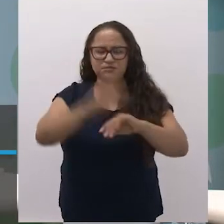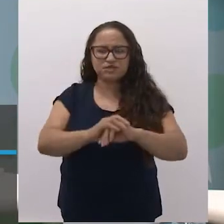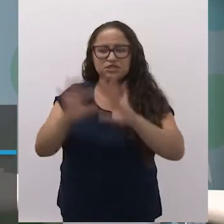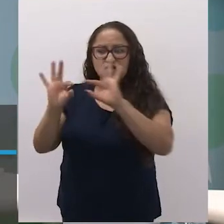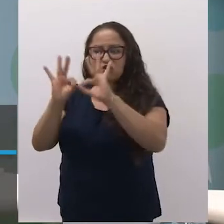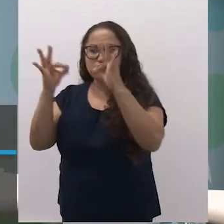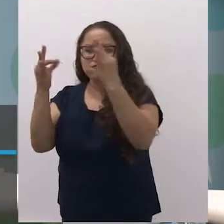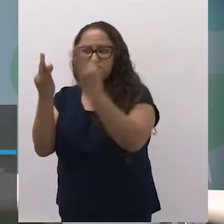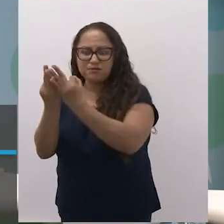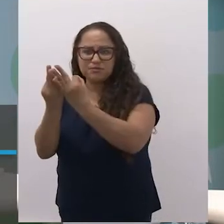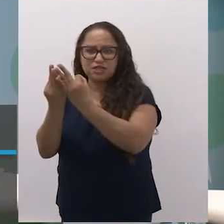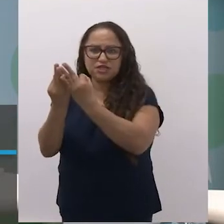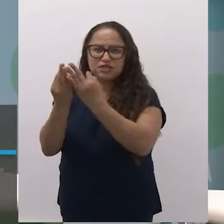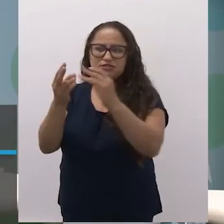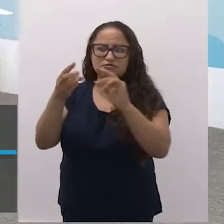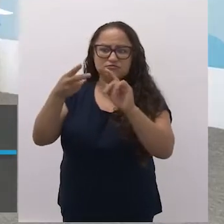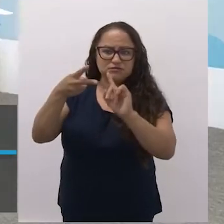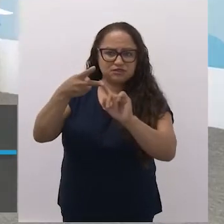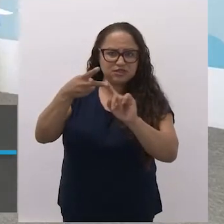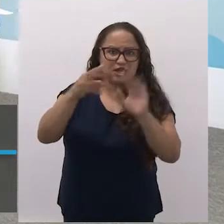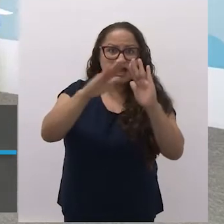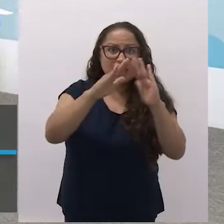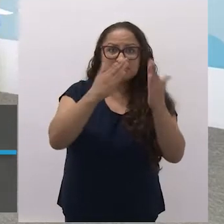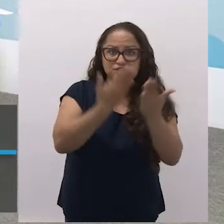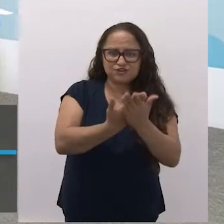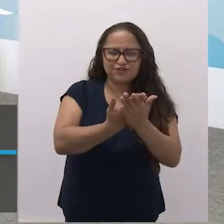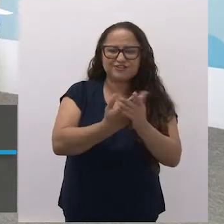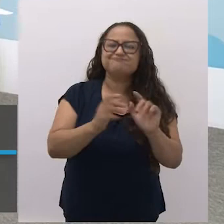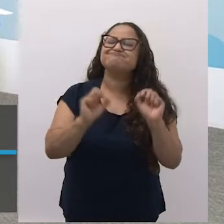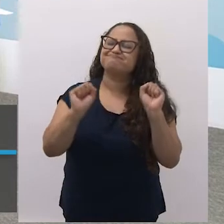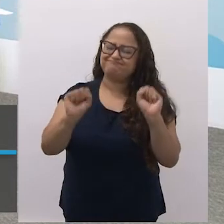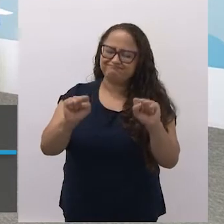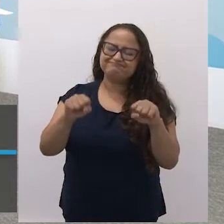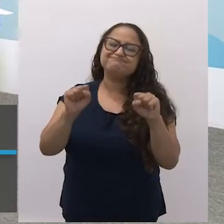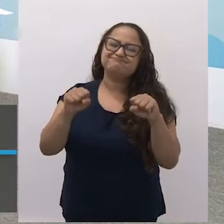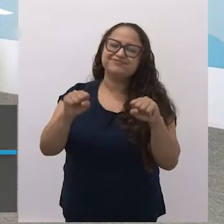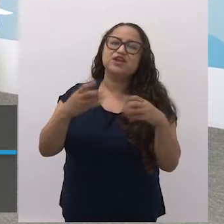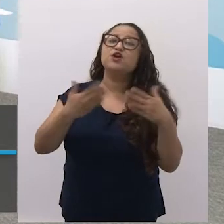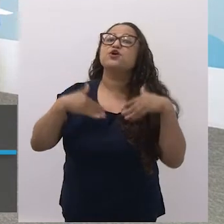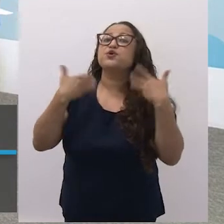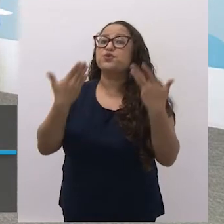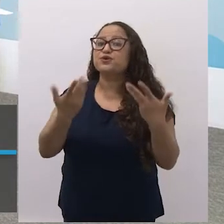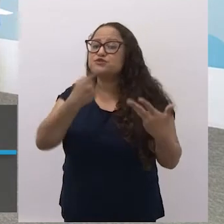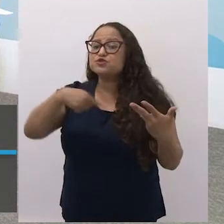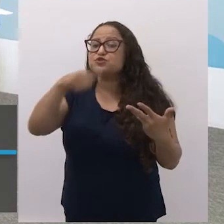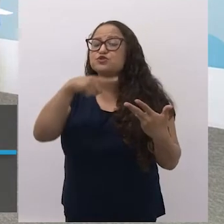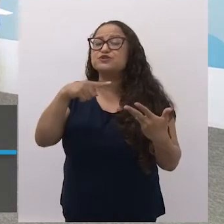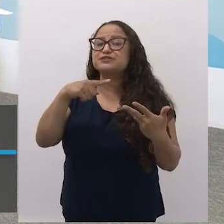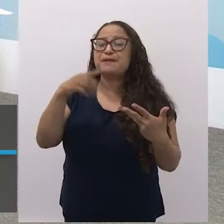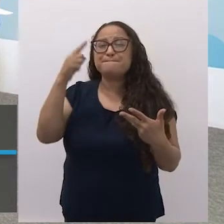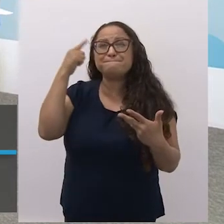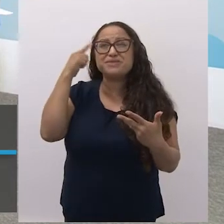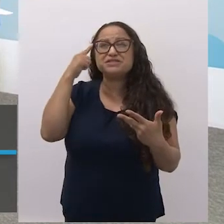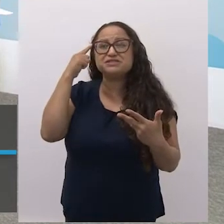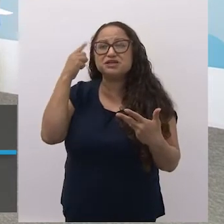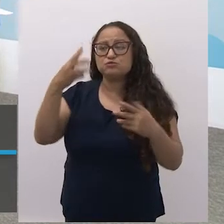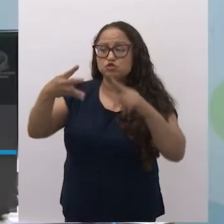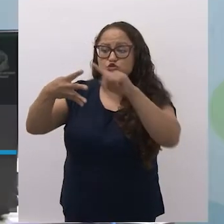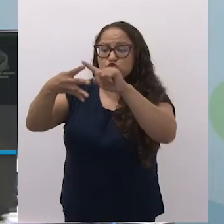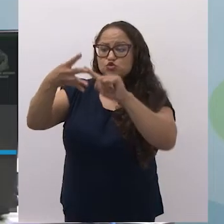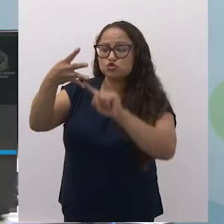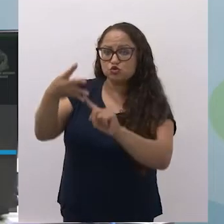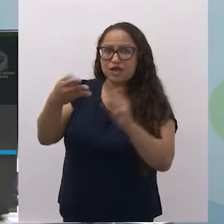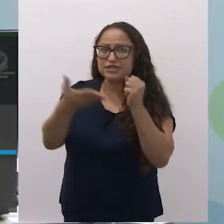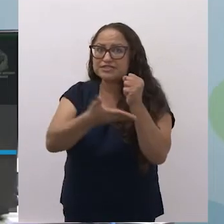e a escola. Sem dúvida, Sandra. Quando a gente pensa no desenvolvimento dos 4 pilares da educação, eles